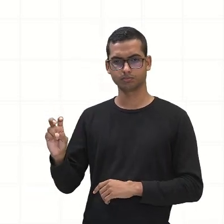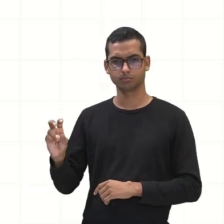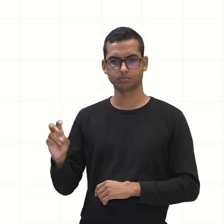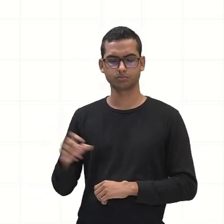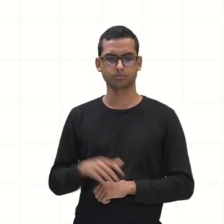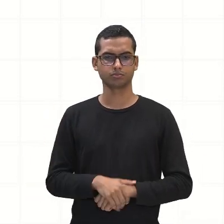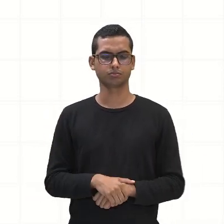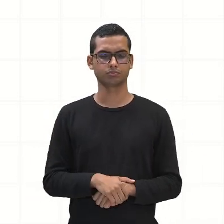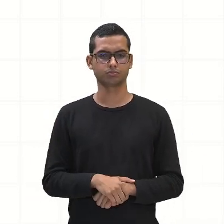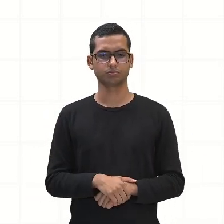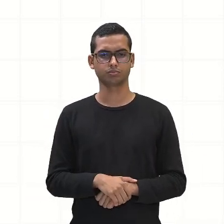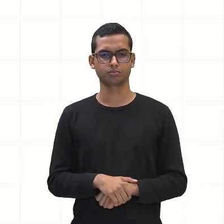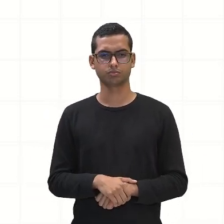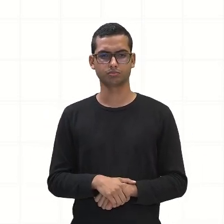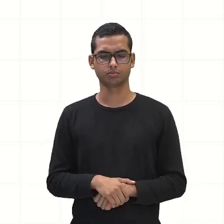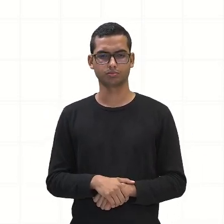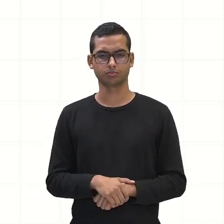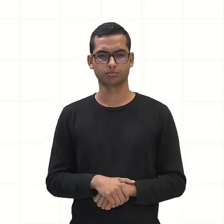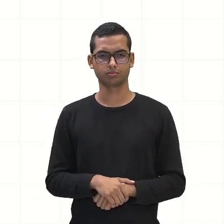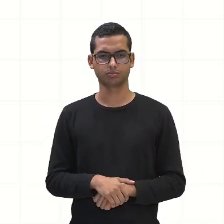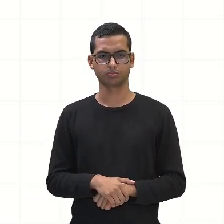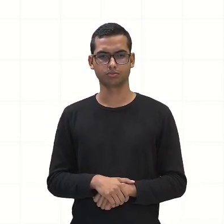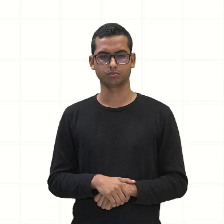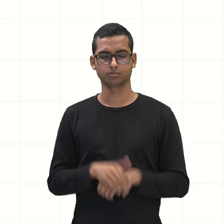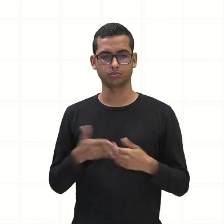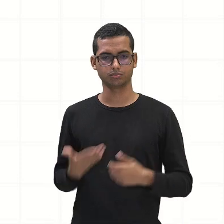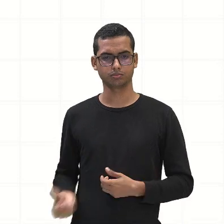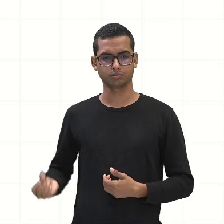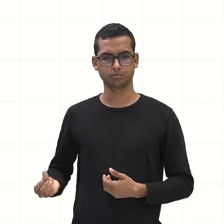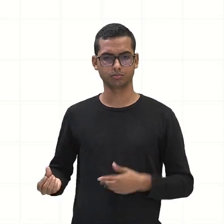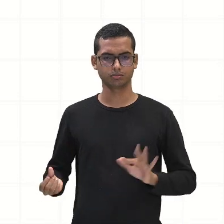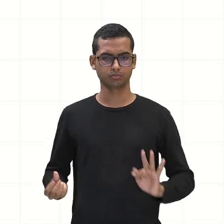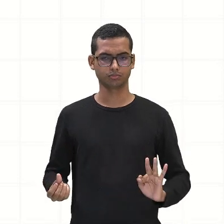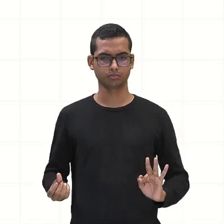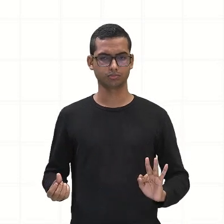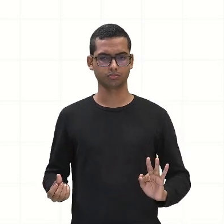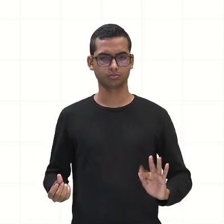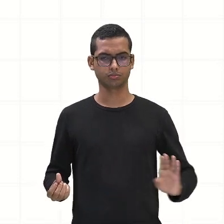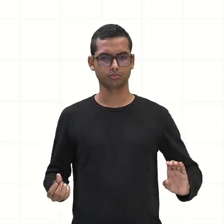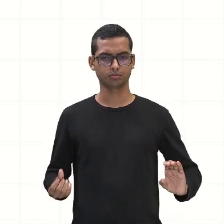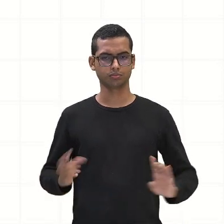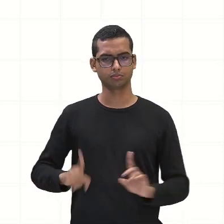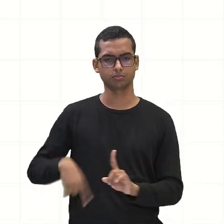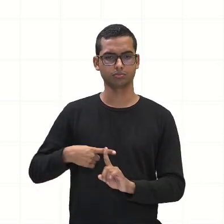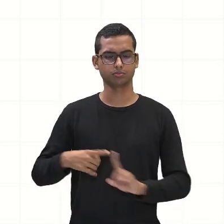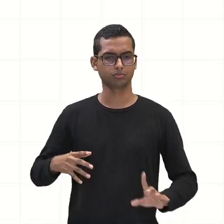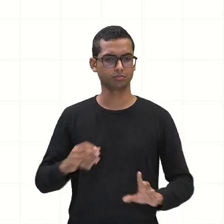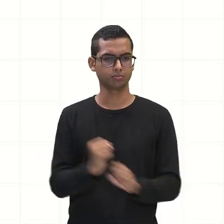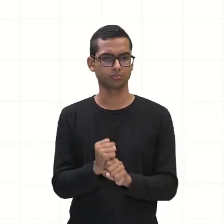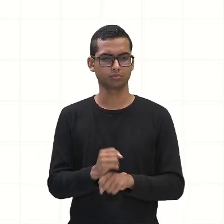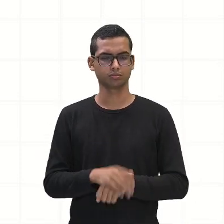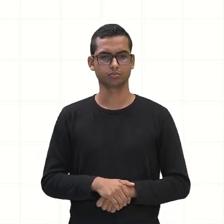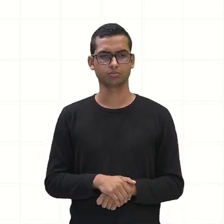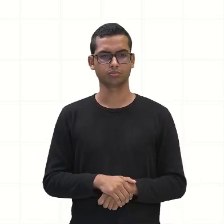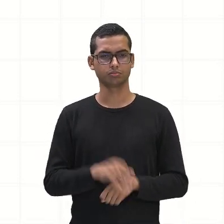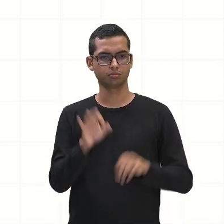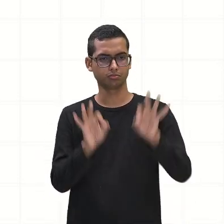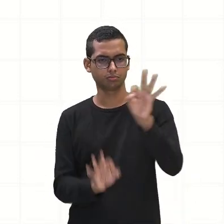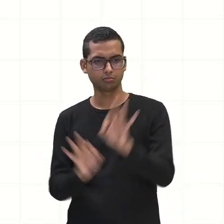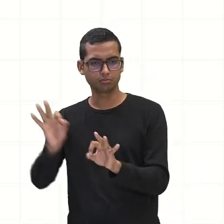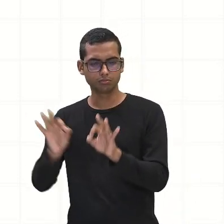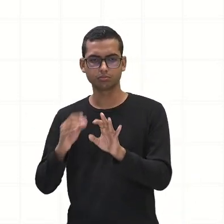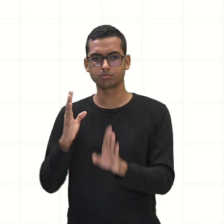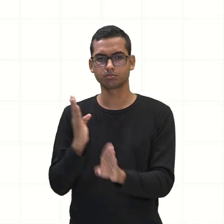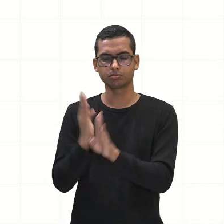FC, mais 6. Então, passando 6 para o outro lado, 15 menos 6, logo, a distância que eu